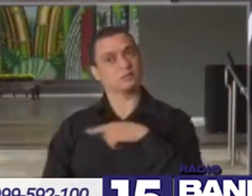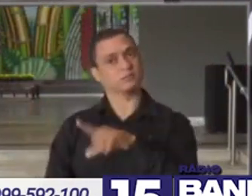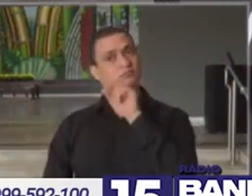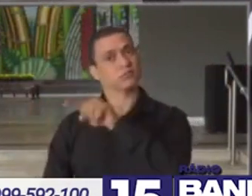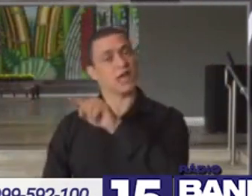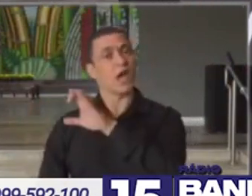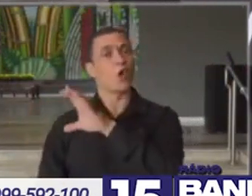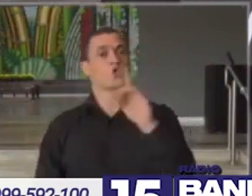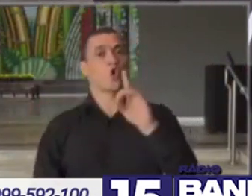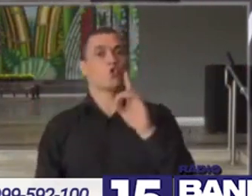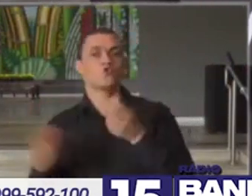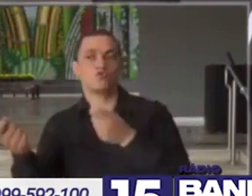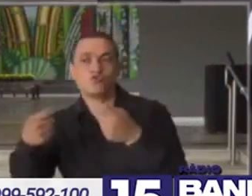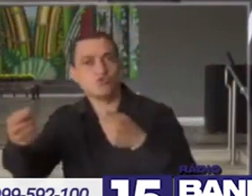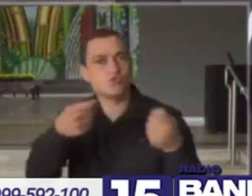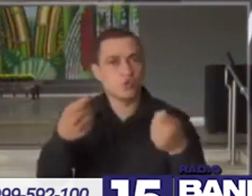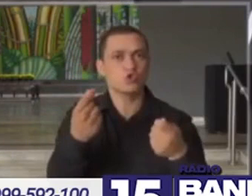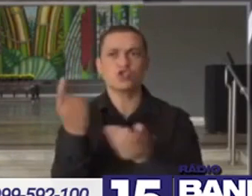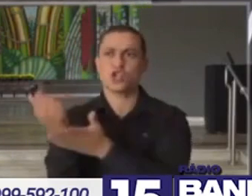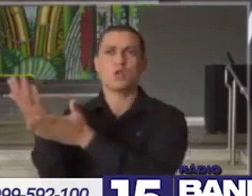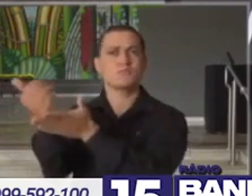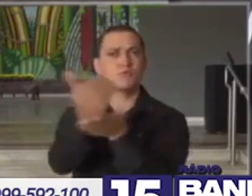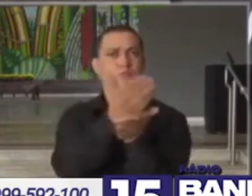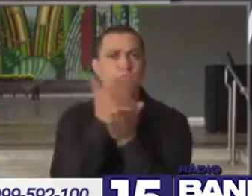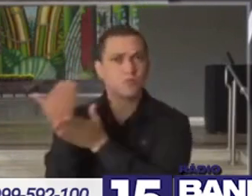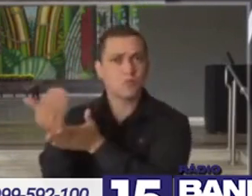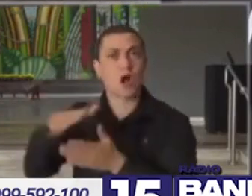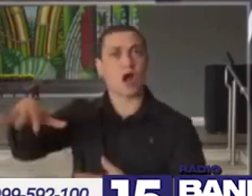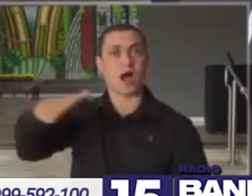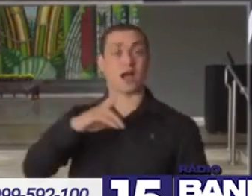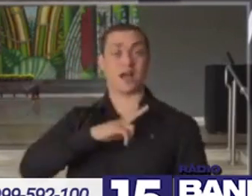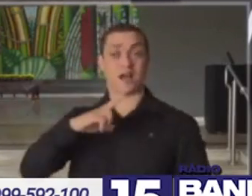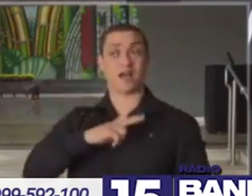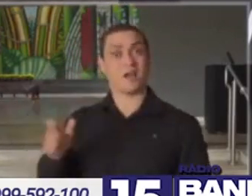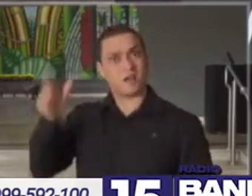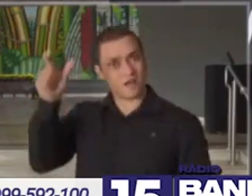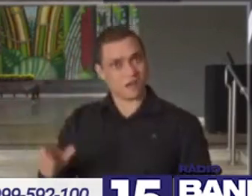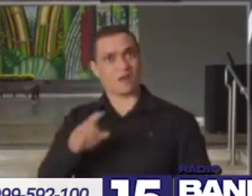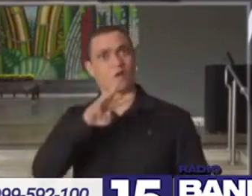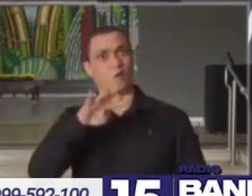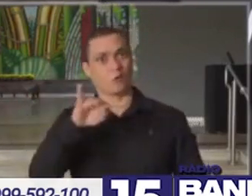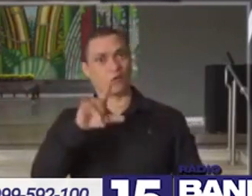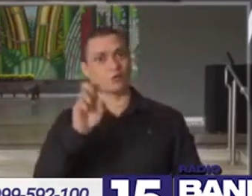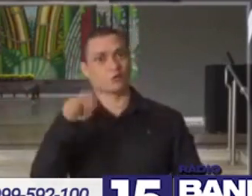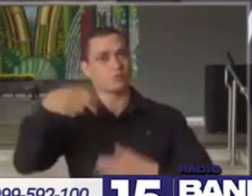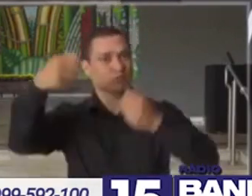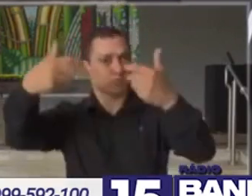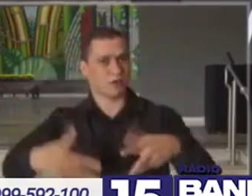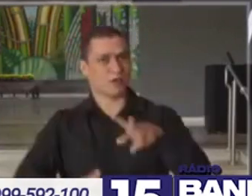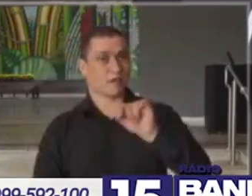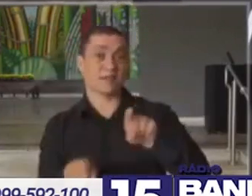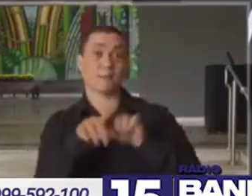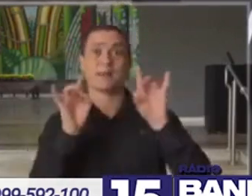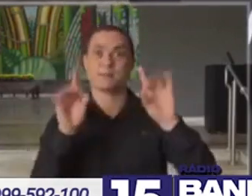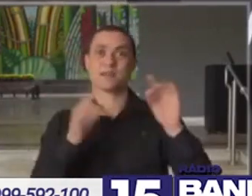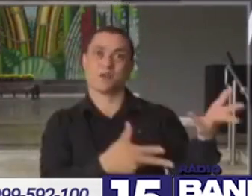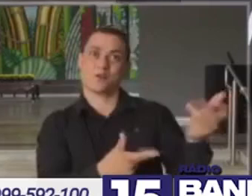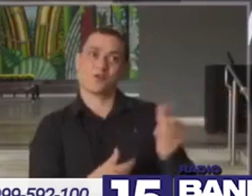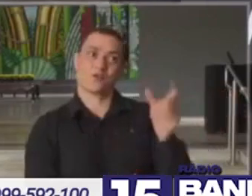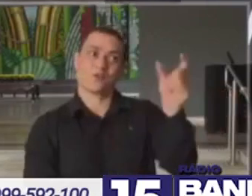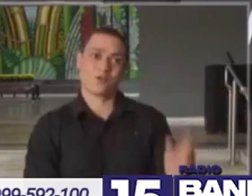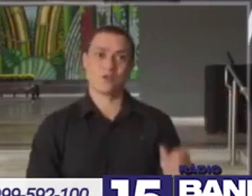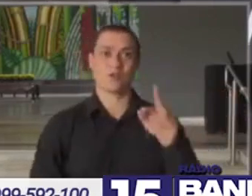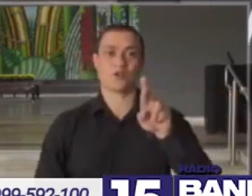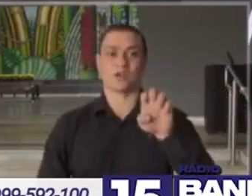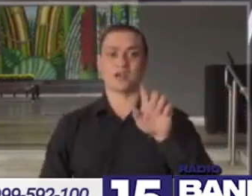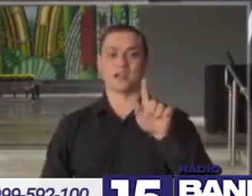para atendimento de todo o Brasil. Wilson Mello, presidente da Invest São Paulo, agência de fomento do Estado de São